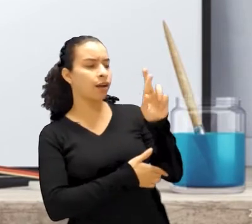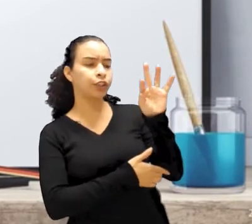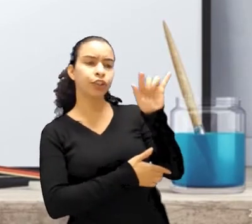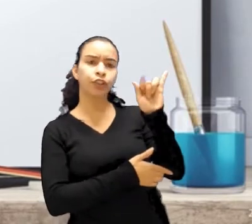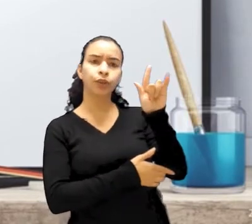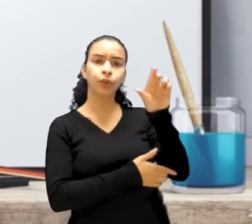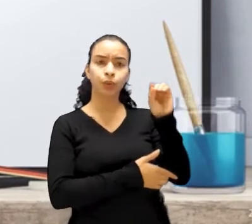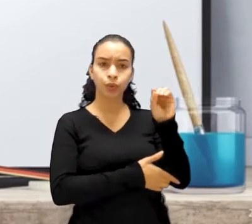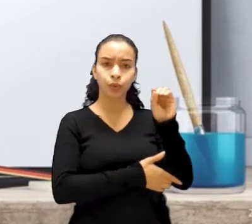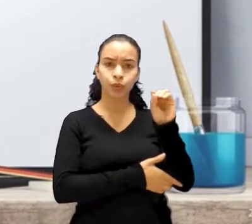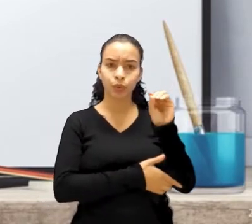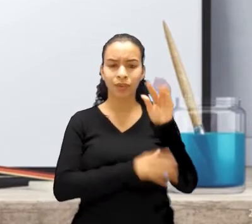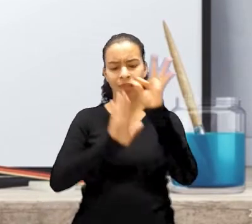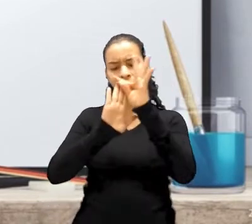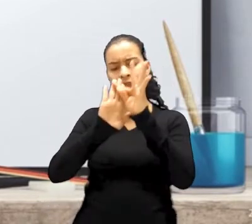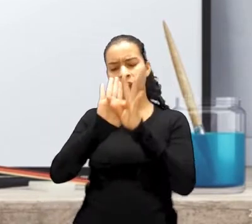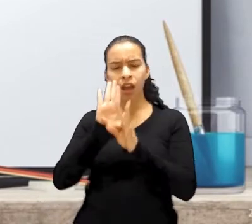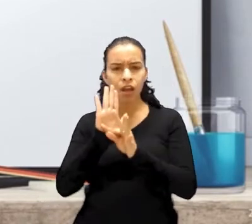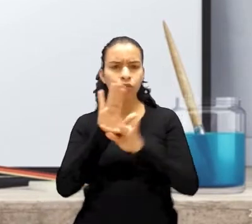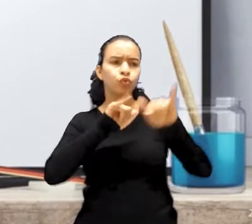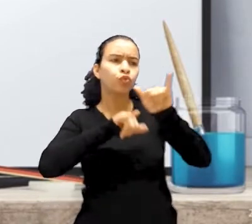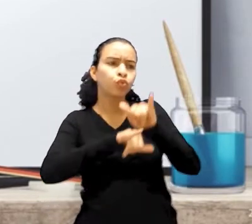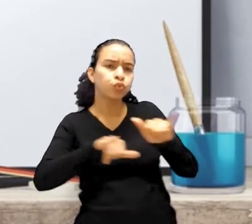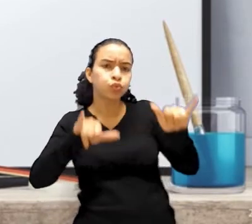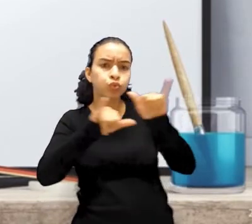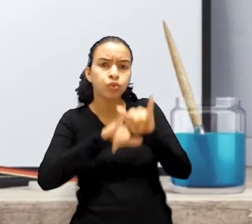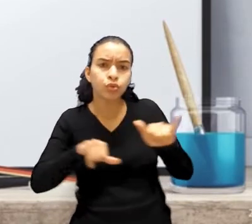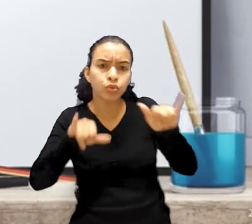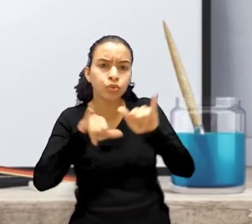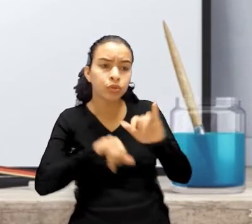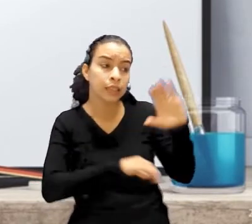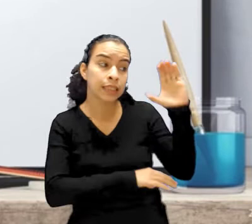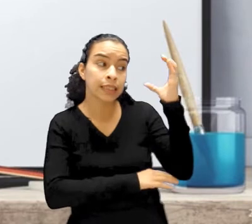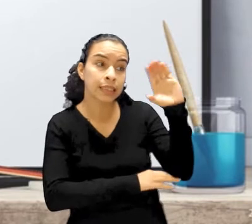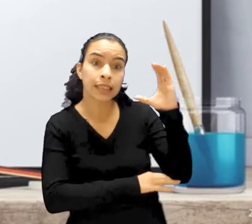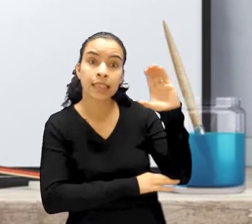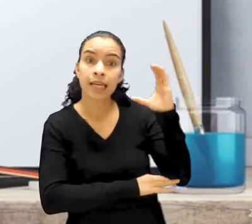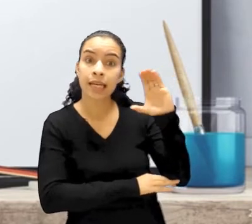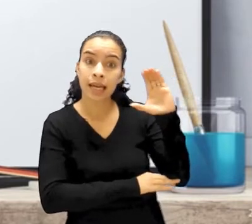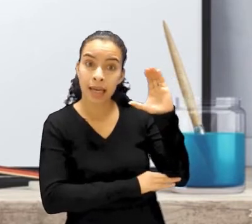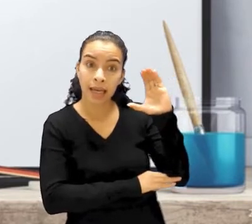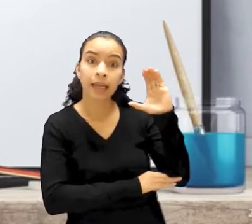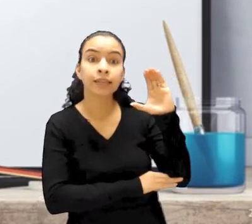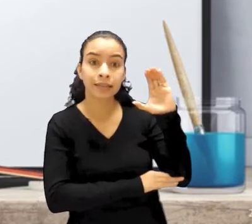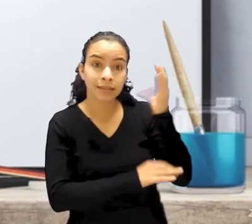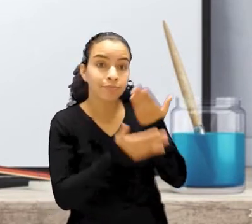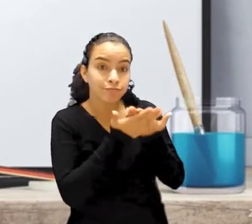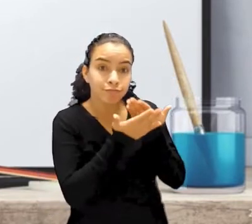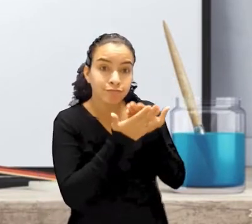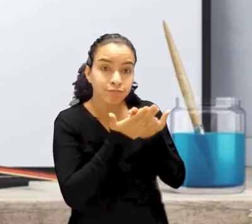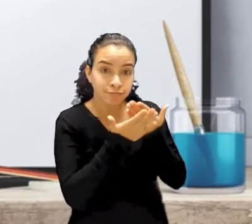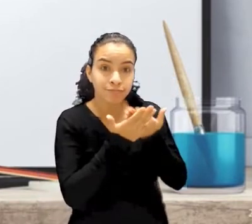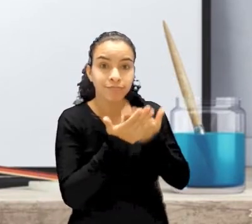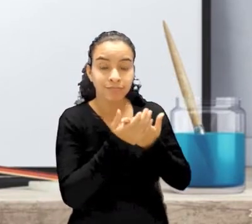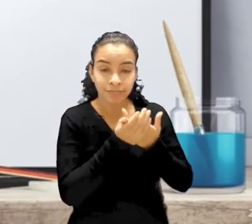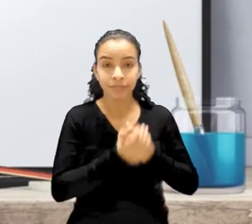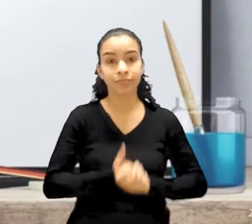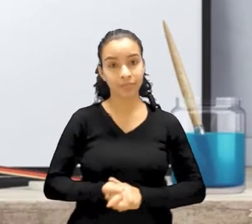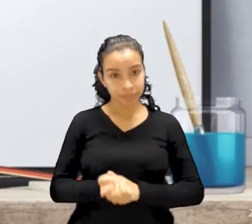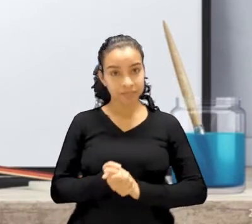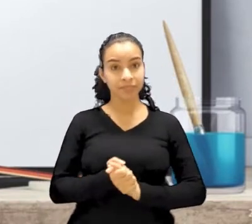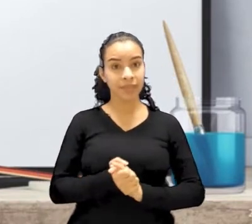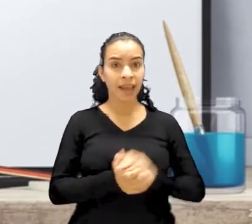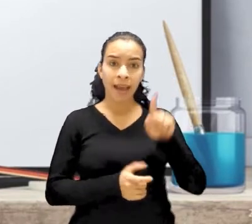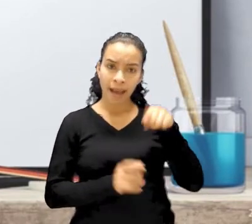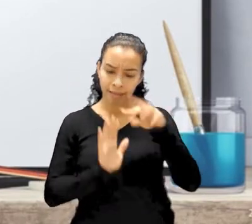científica. Então, quando eu falo texto de divulgação científica ou artigo de divulgação científica, eu estou tratando do mesmo gênero.